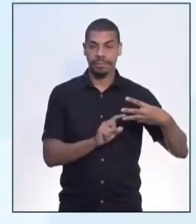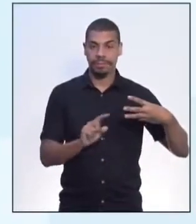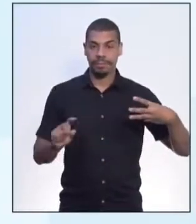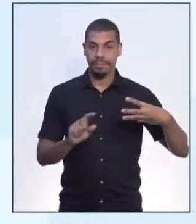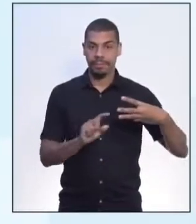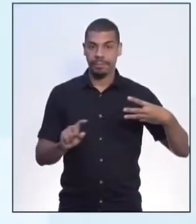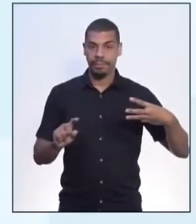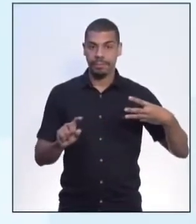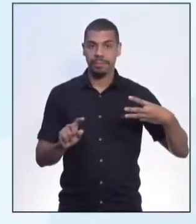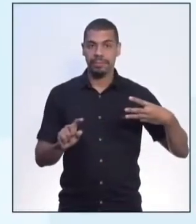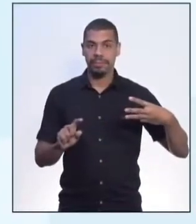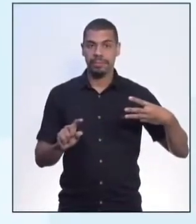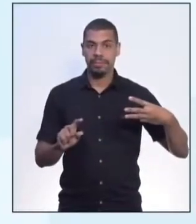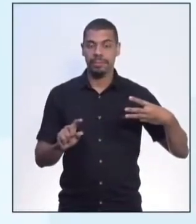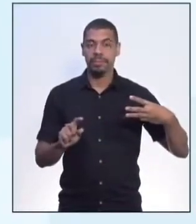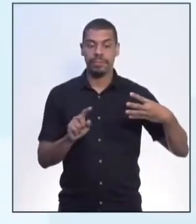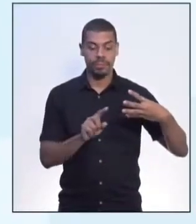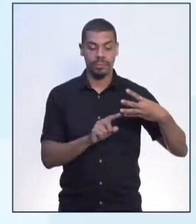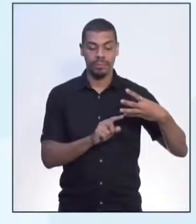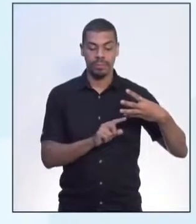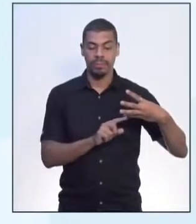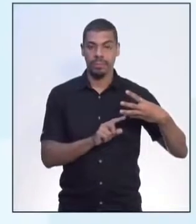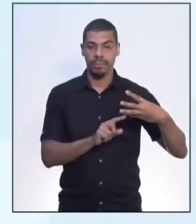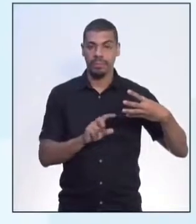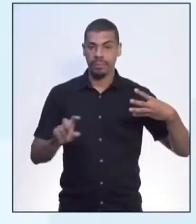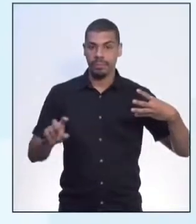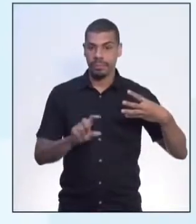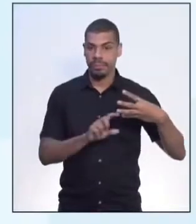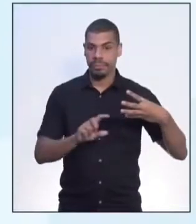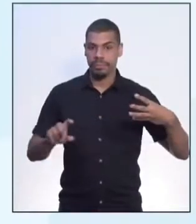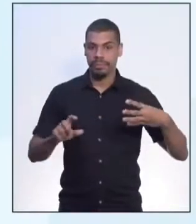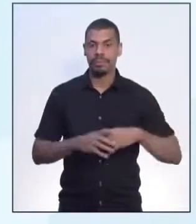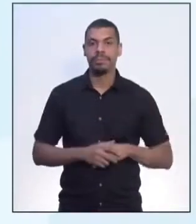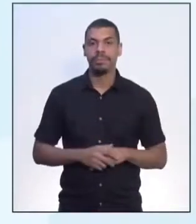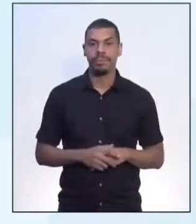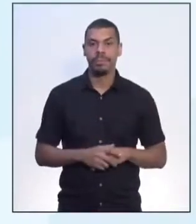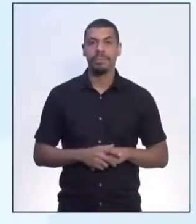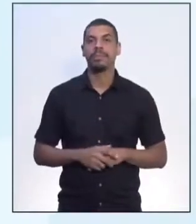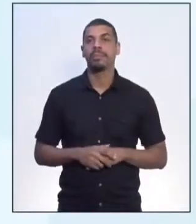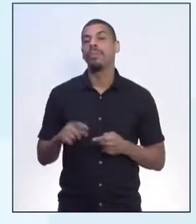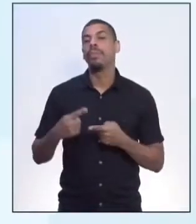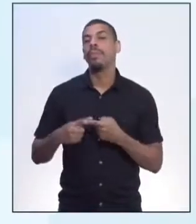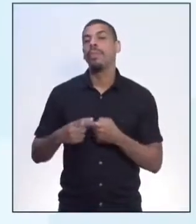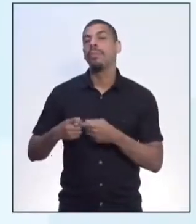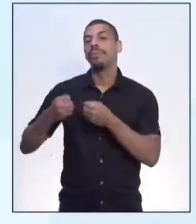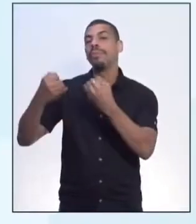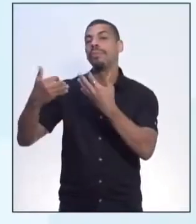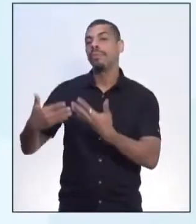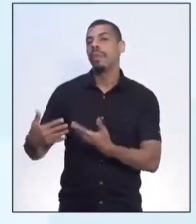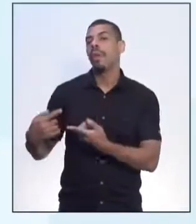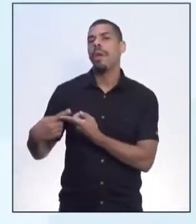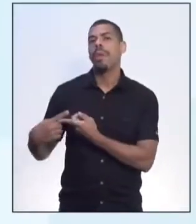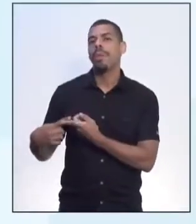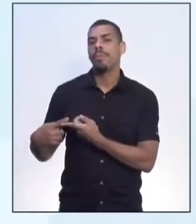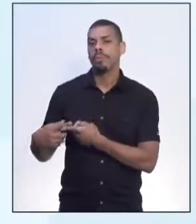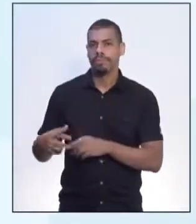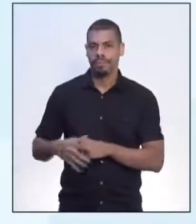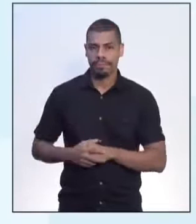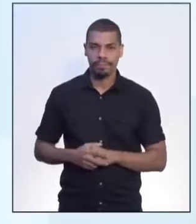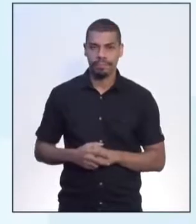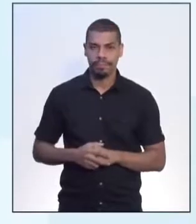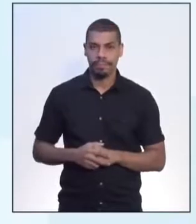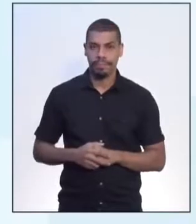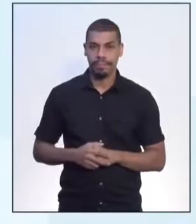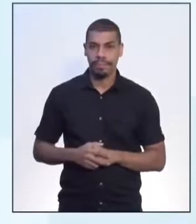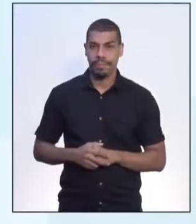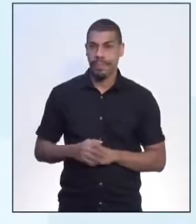quarta linha, I stay at school all day on Wednesday. Eu tenho que colocar uma cause, uma causa, que até o